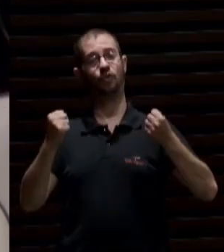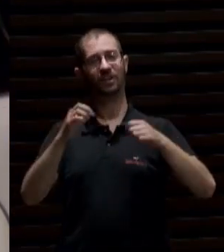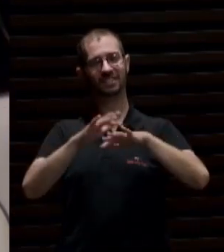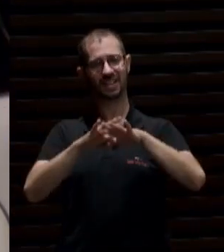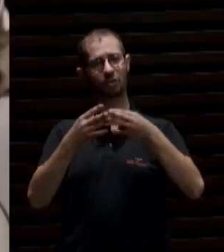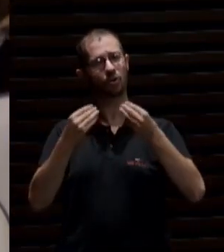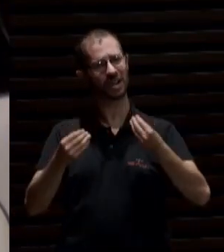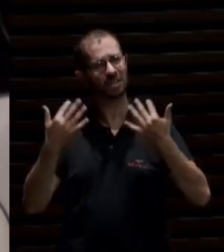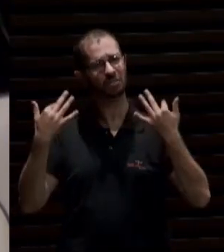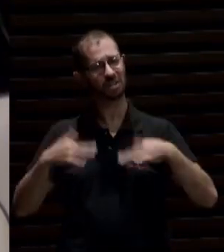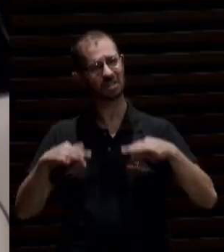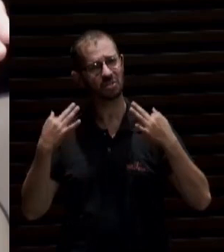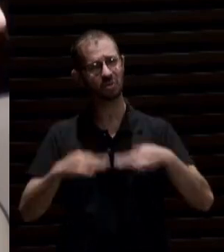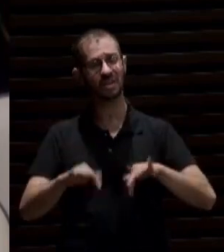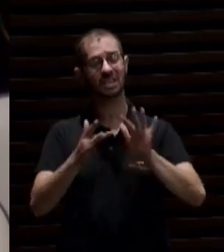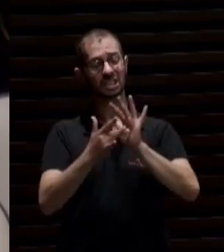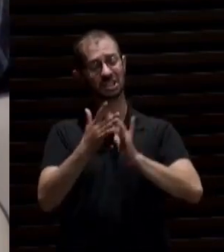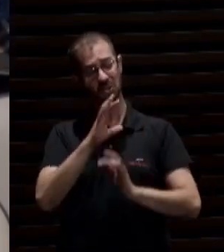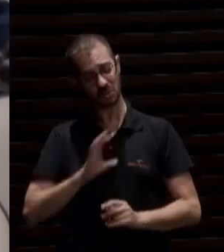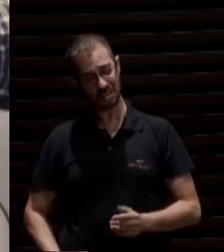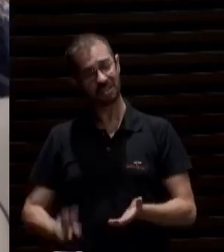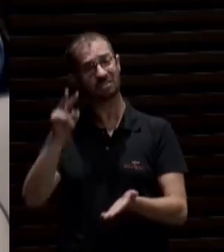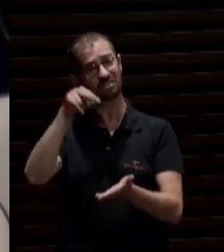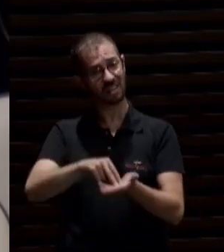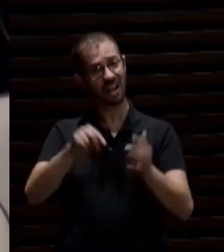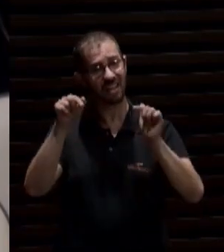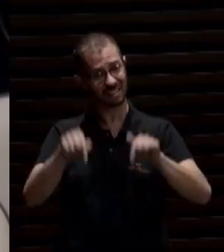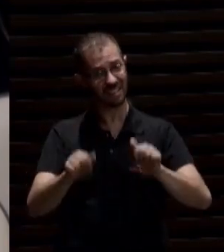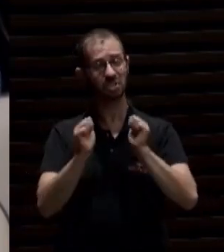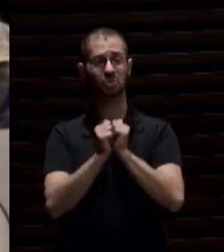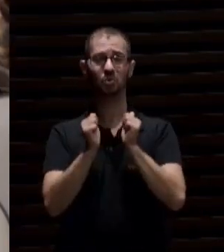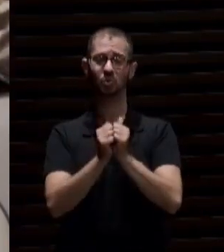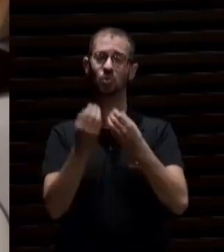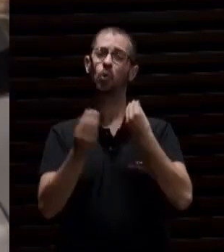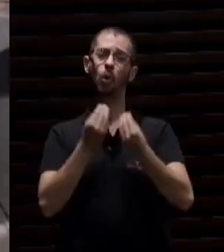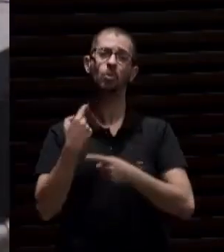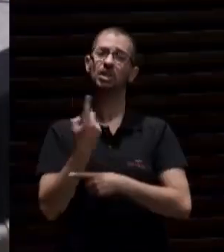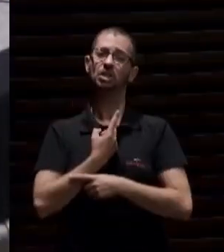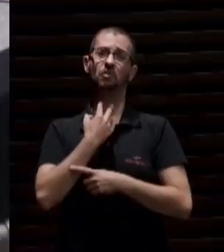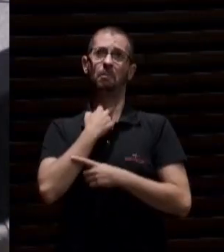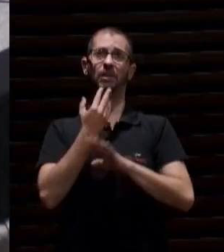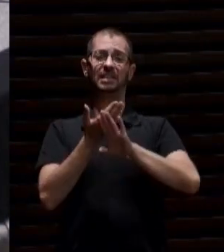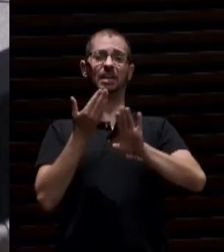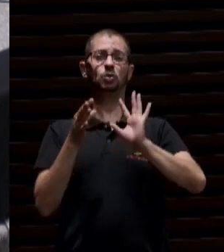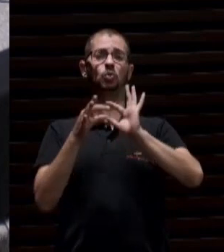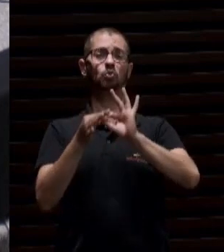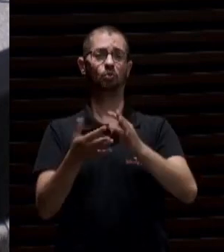feridas. Jesus Cristo está aqui. Se Ele está aqui conosco, como que nós não vamos estar juntos, unidos?